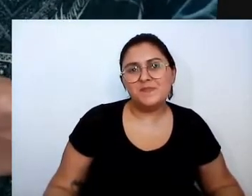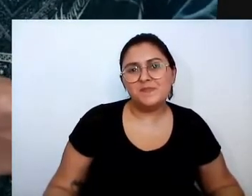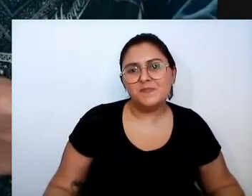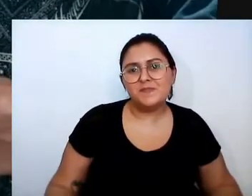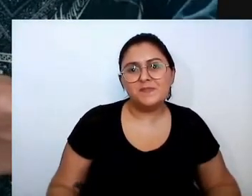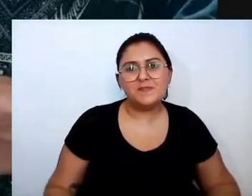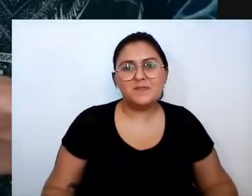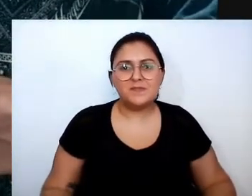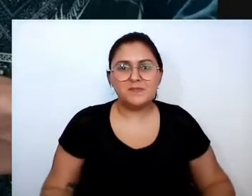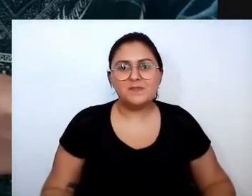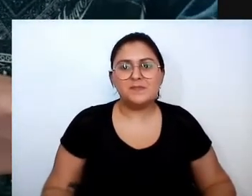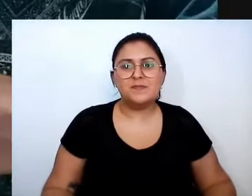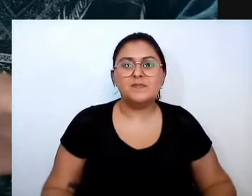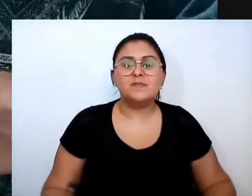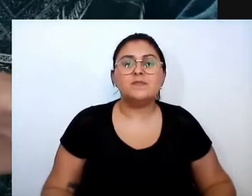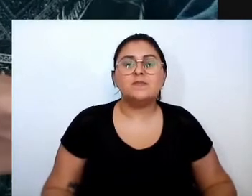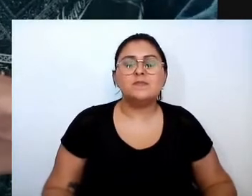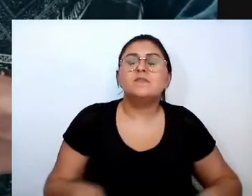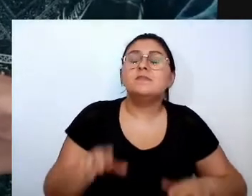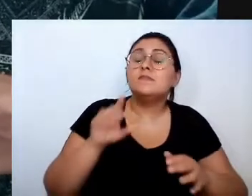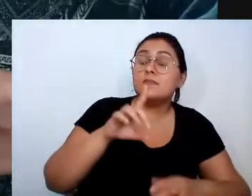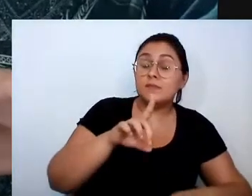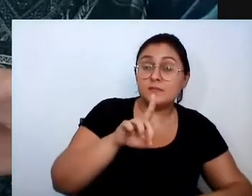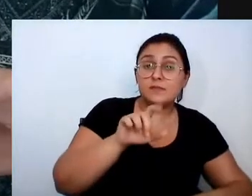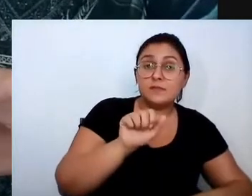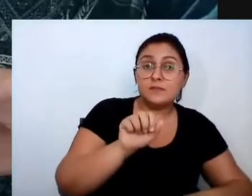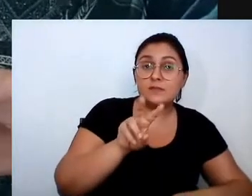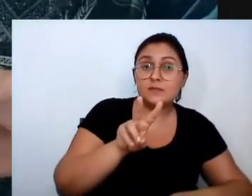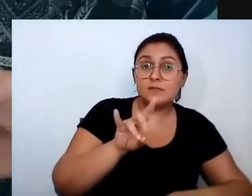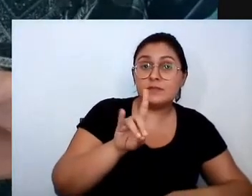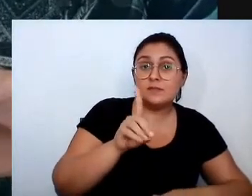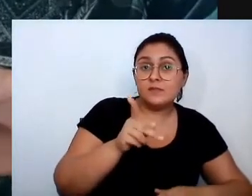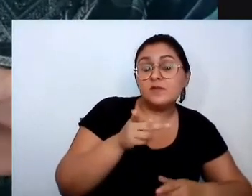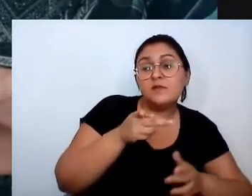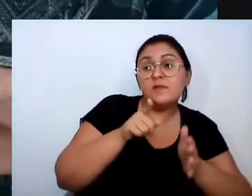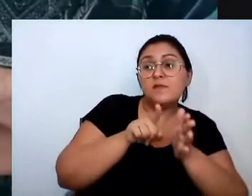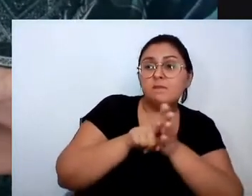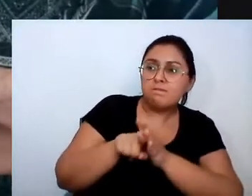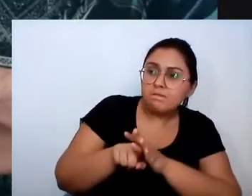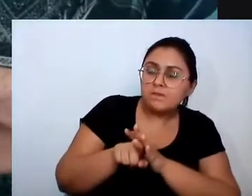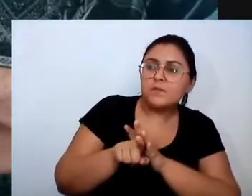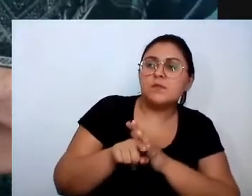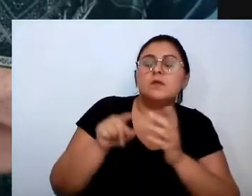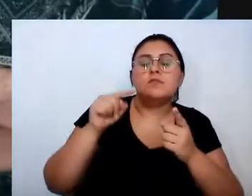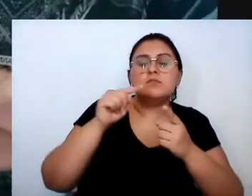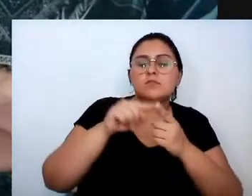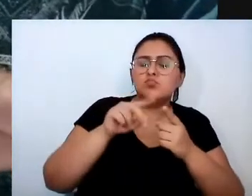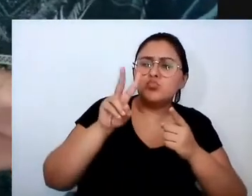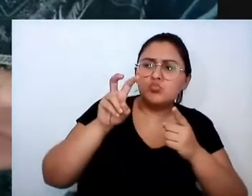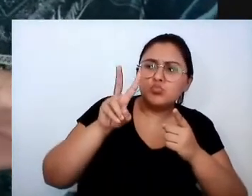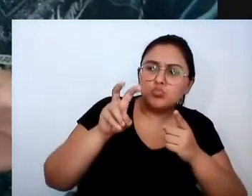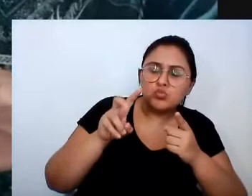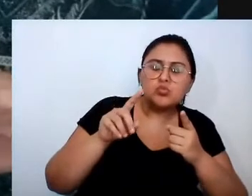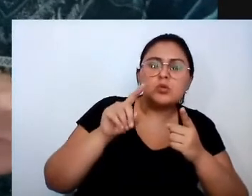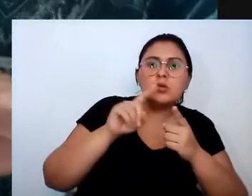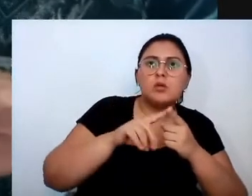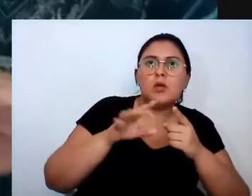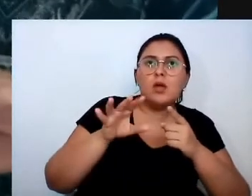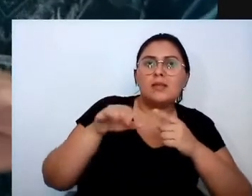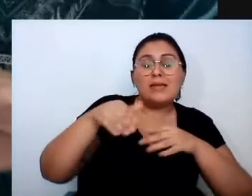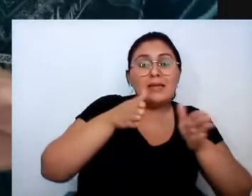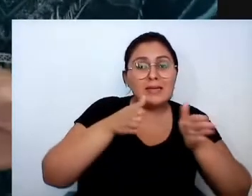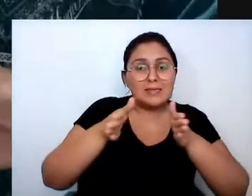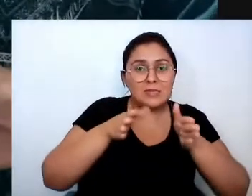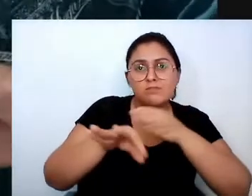da acessibilidade arquitetônica, né, sobre a acessibilidade a materiais, e aí tem um outro ponto aí da acessibilidade, um outro aspecto que